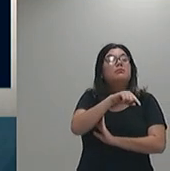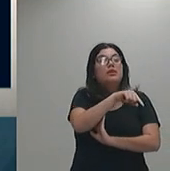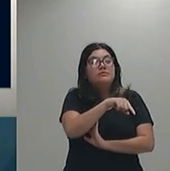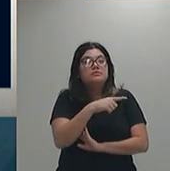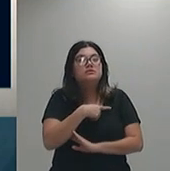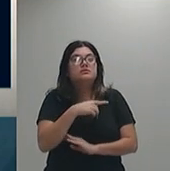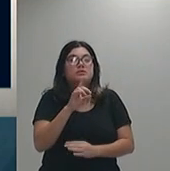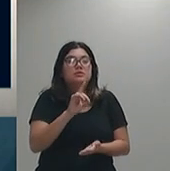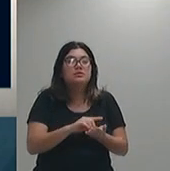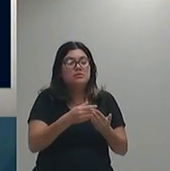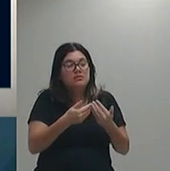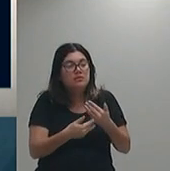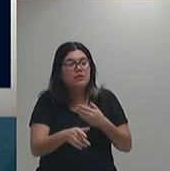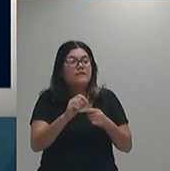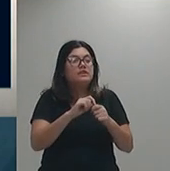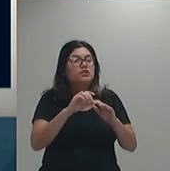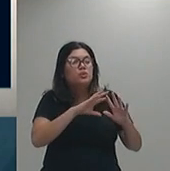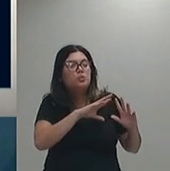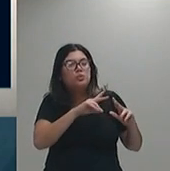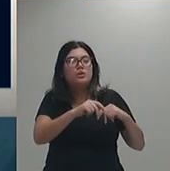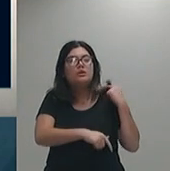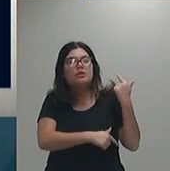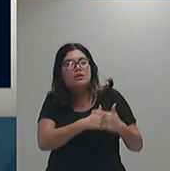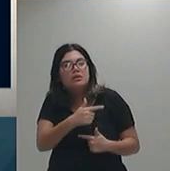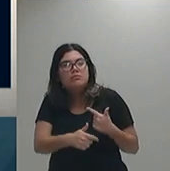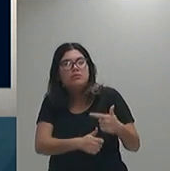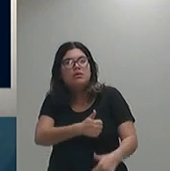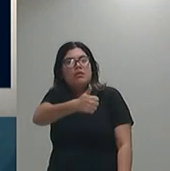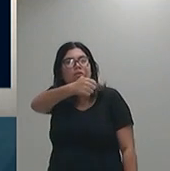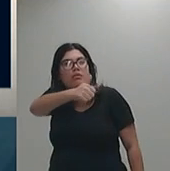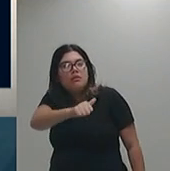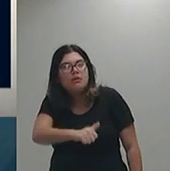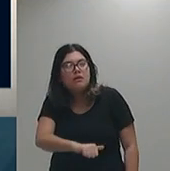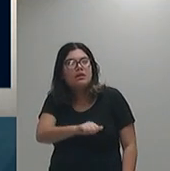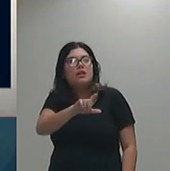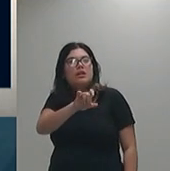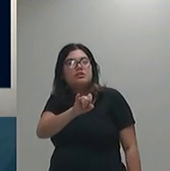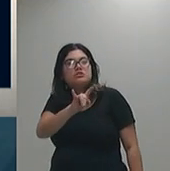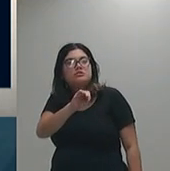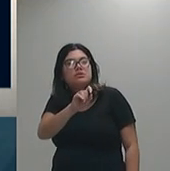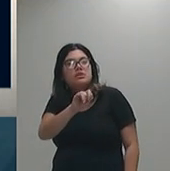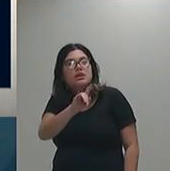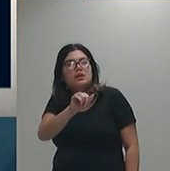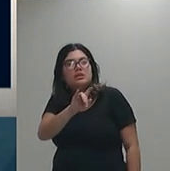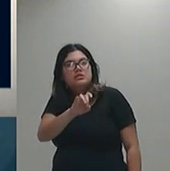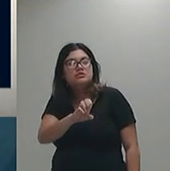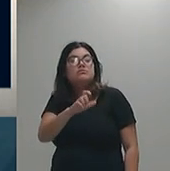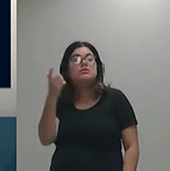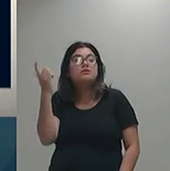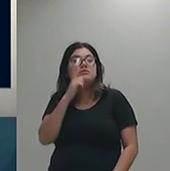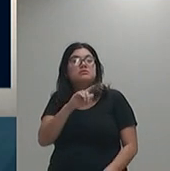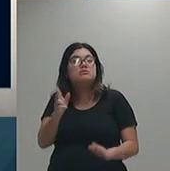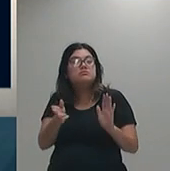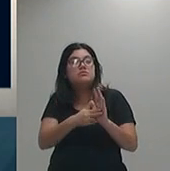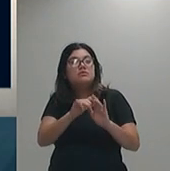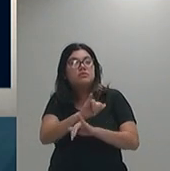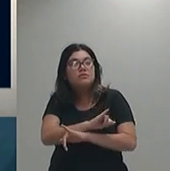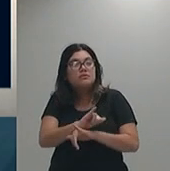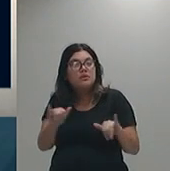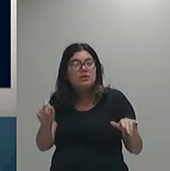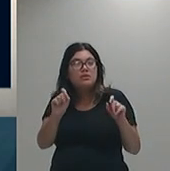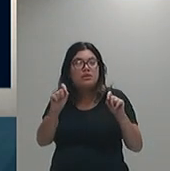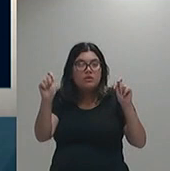teve que fazer todo um trabalho de análise de legitimidade para poder dizer que o competente